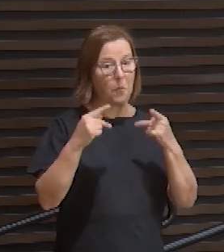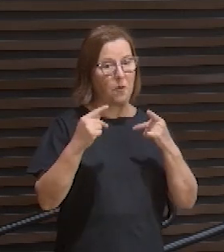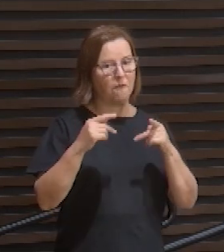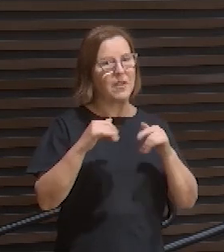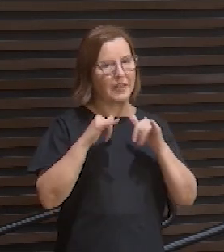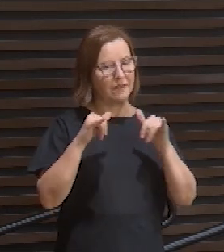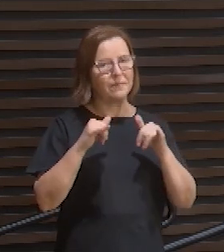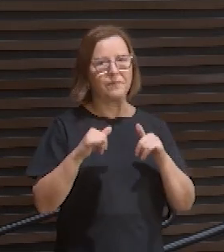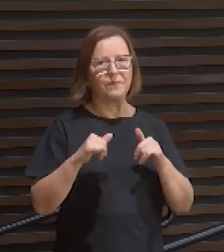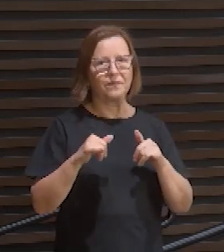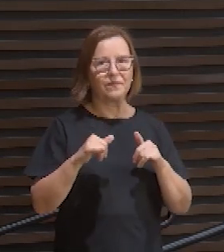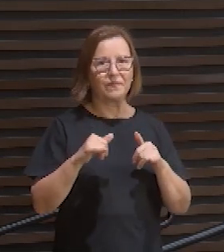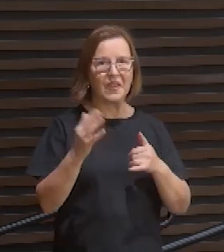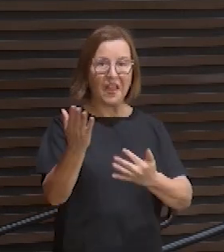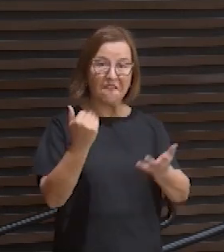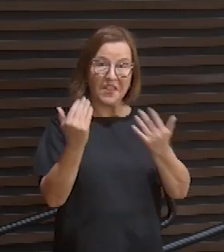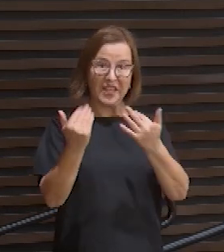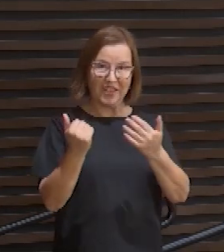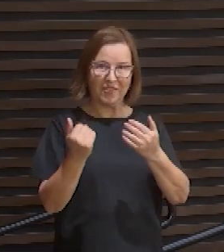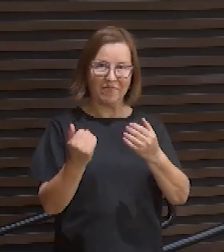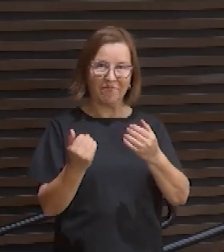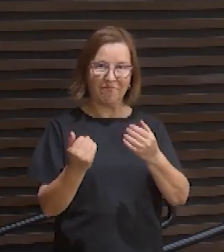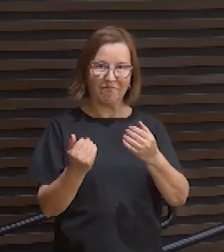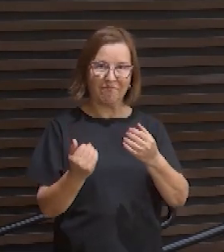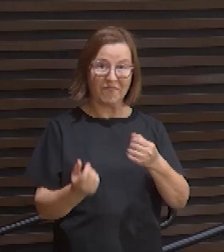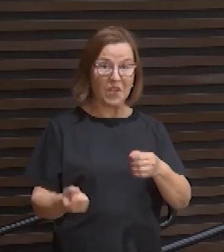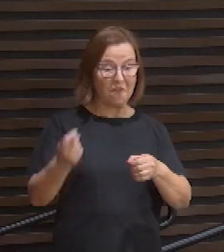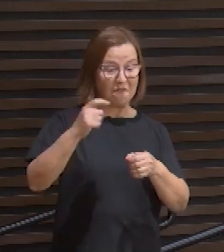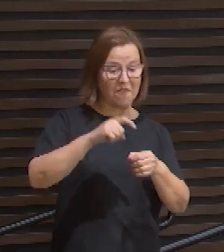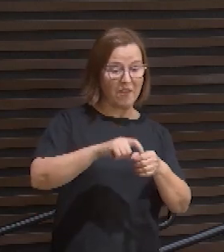falando, vinde e tornemos para o